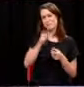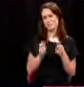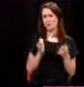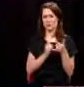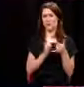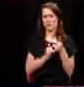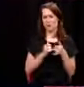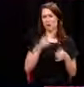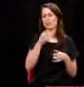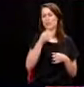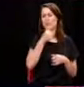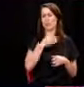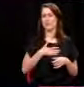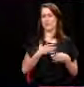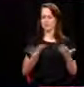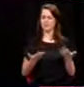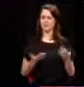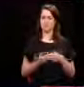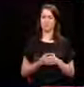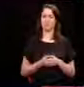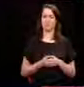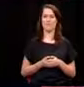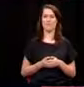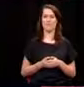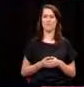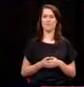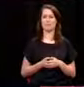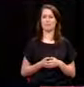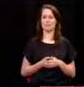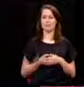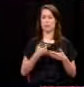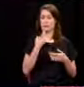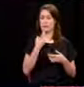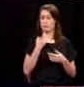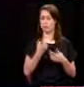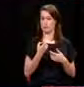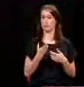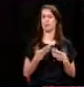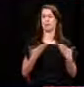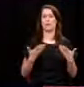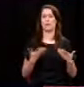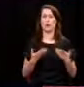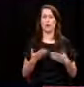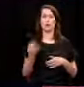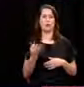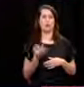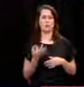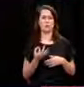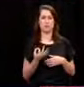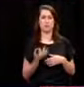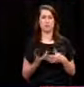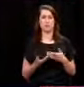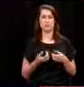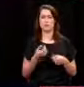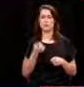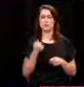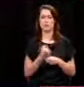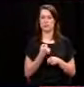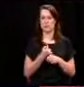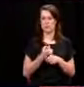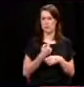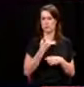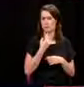sem exceção, o que lhe pergunto é, agora com este processo também de sinergia e também pela